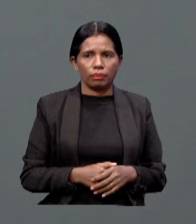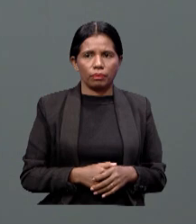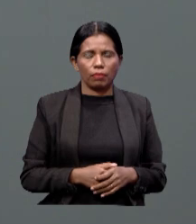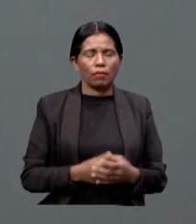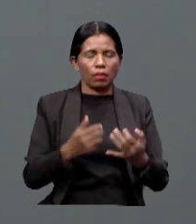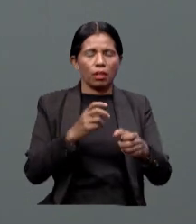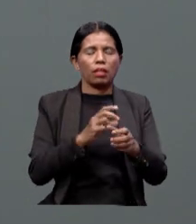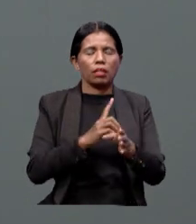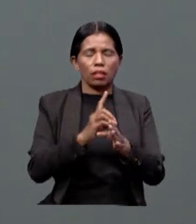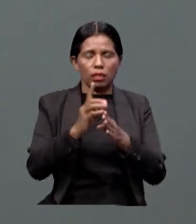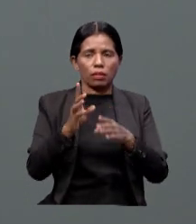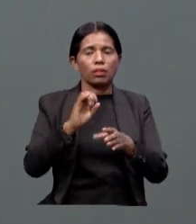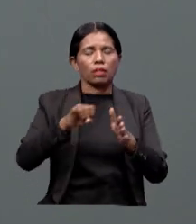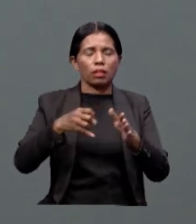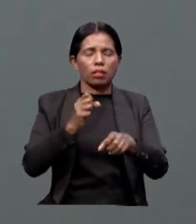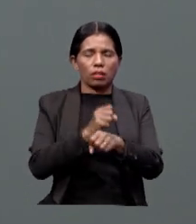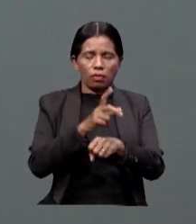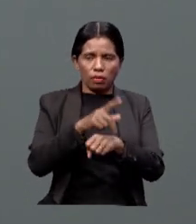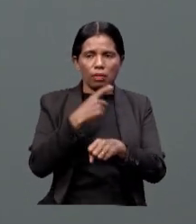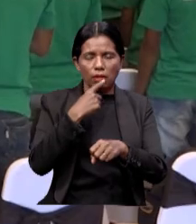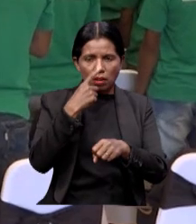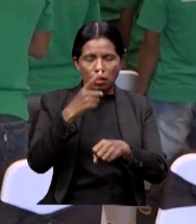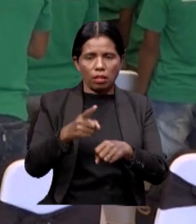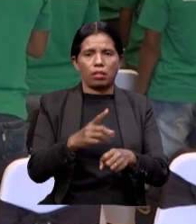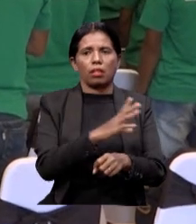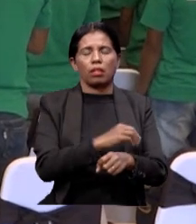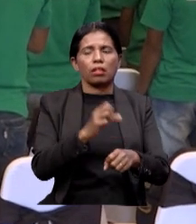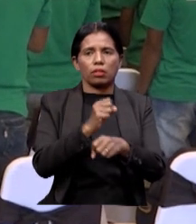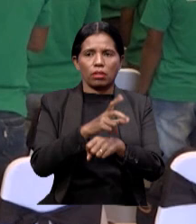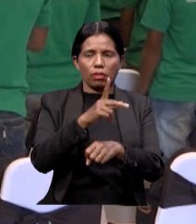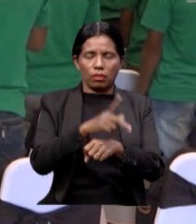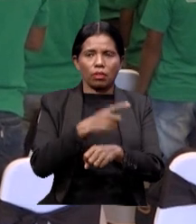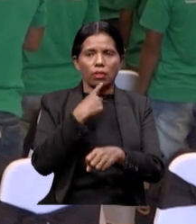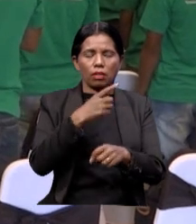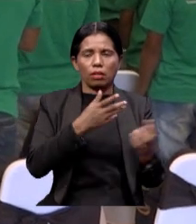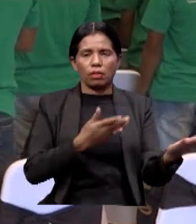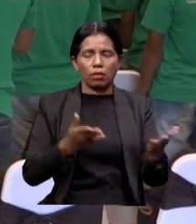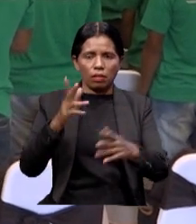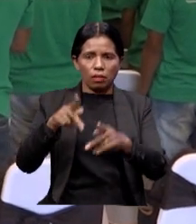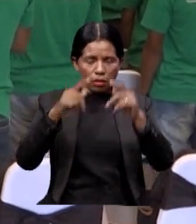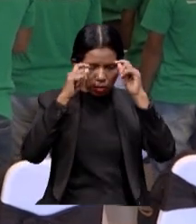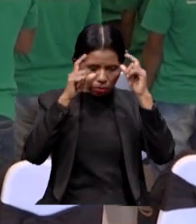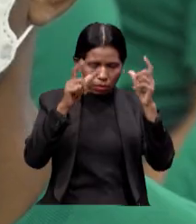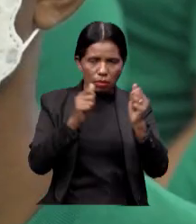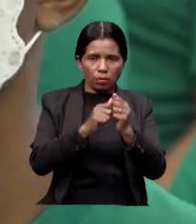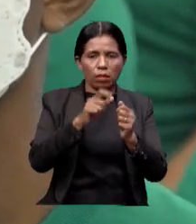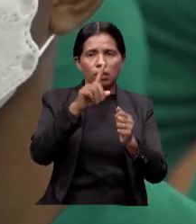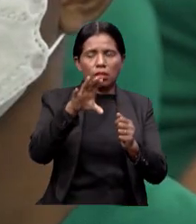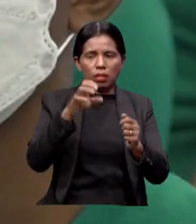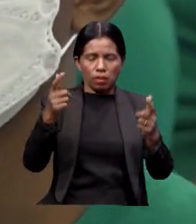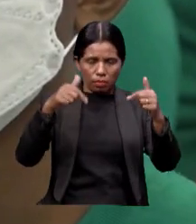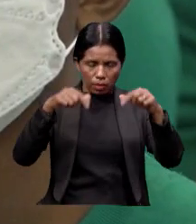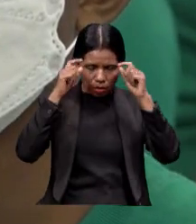Nunemos Direktur Jeral Sefope, Paul Alves Aktir, durante ne Sefope konsek haruka ona timroan atus ida resin atu file fali